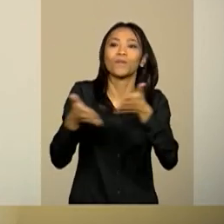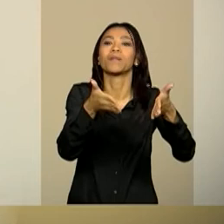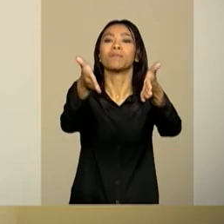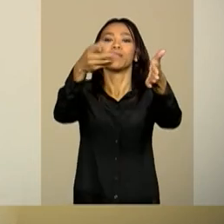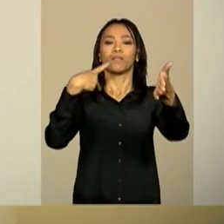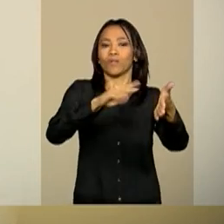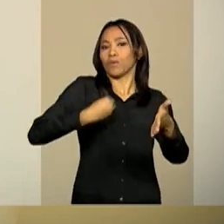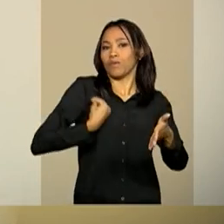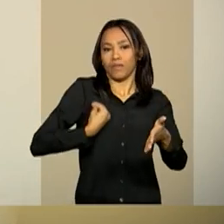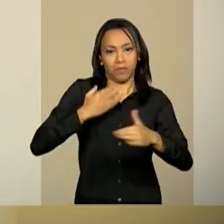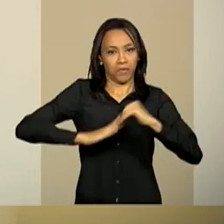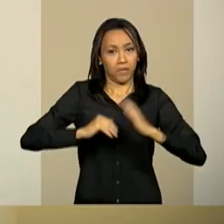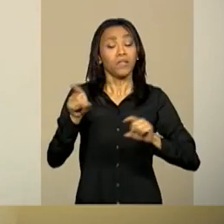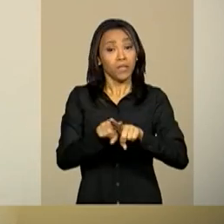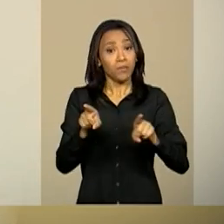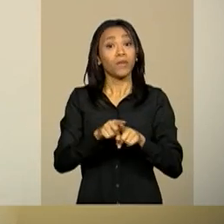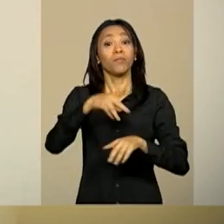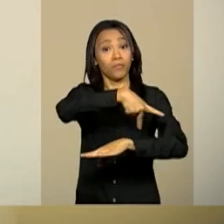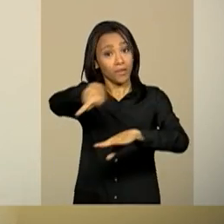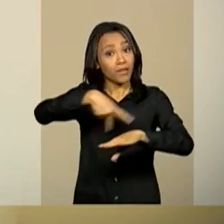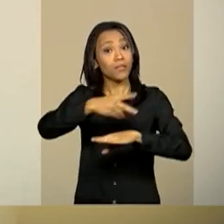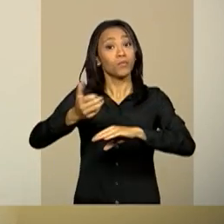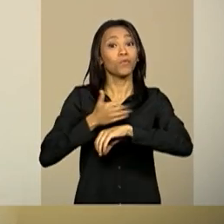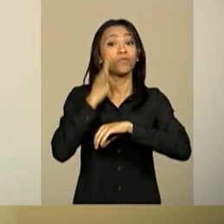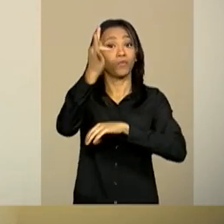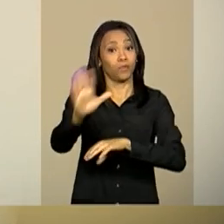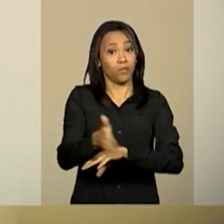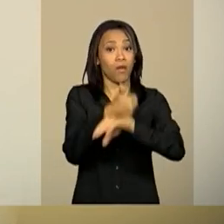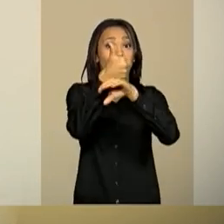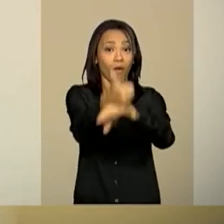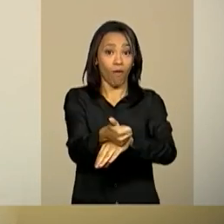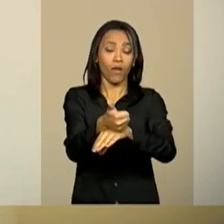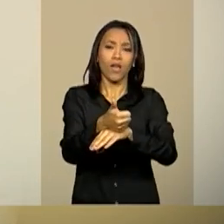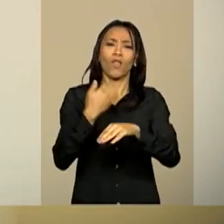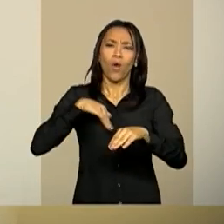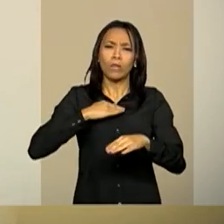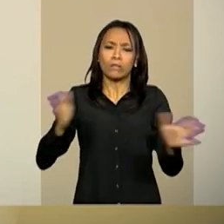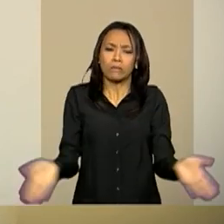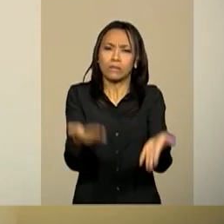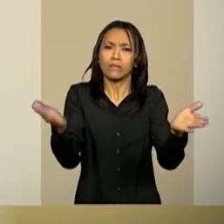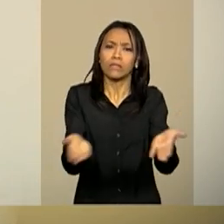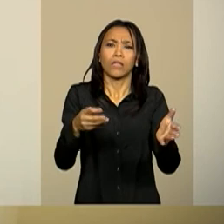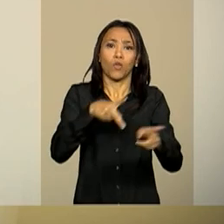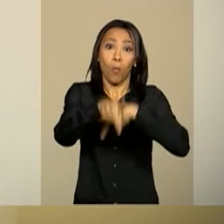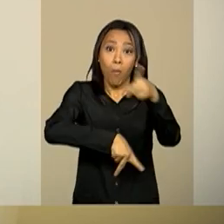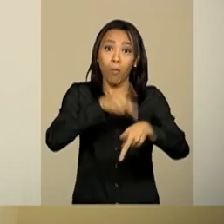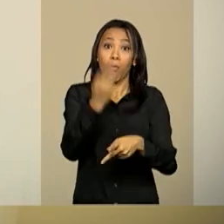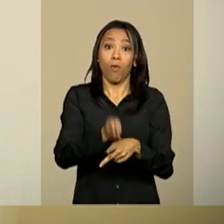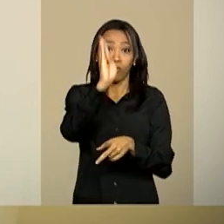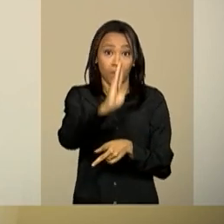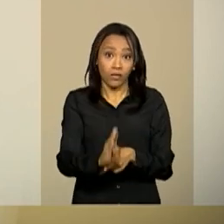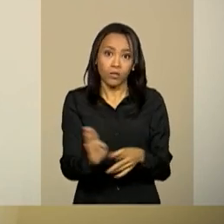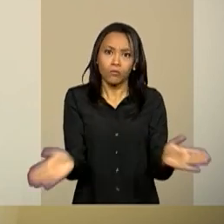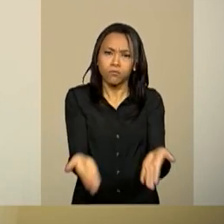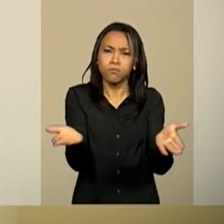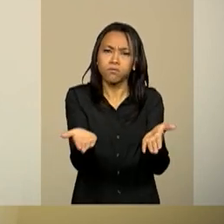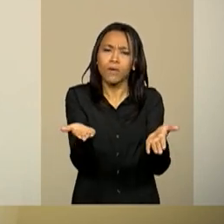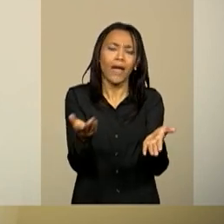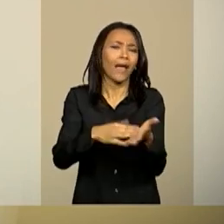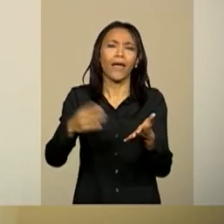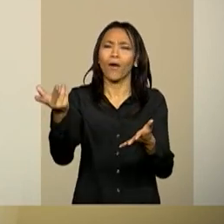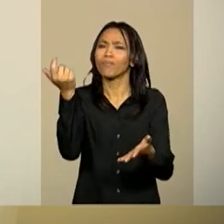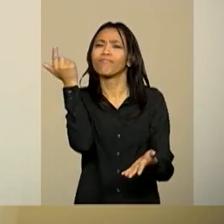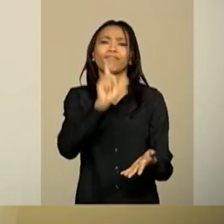caminho e o caminho do nosso país para um futuro melhor investir no nosso povo no povo brasileiro Luciano é um bilhete